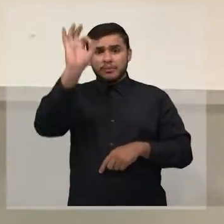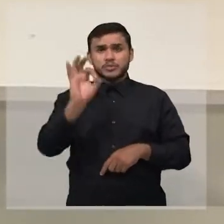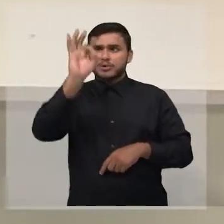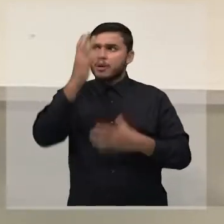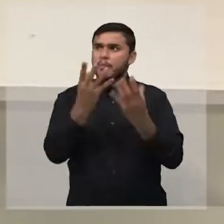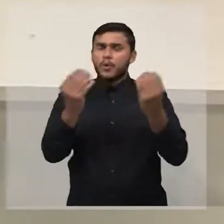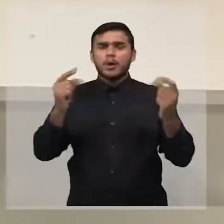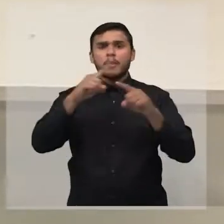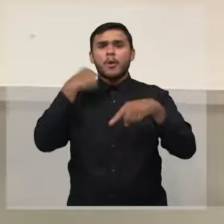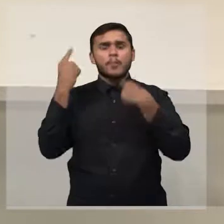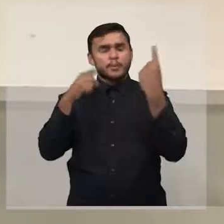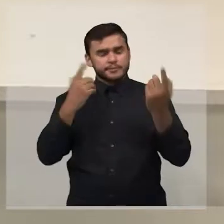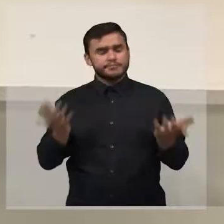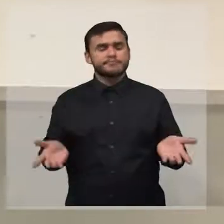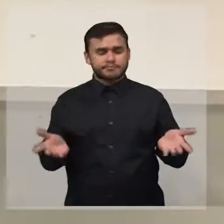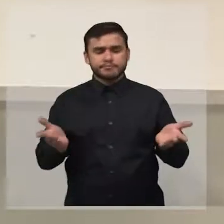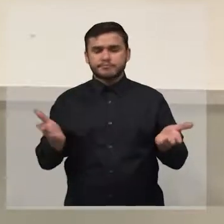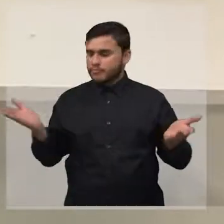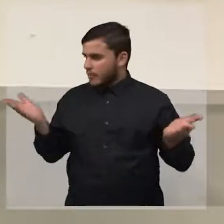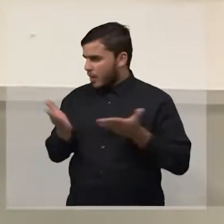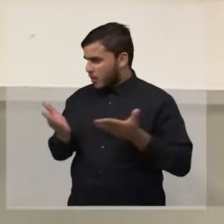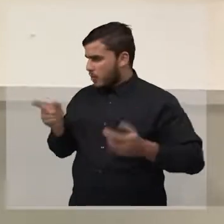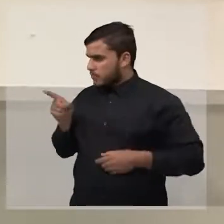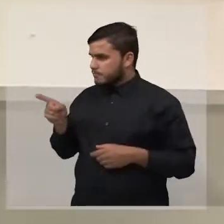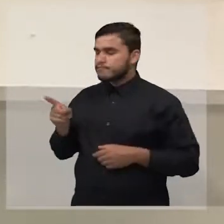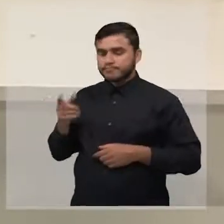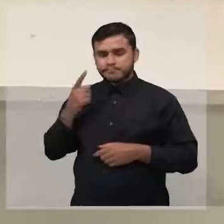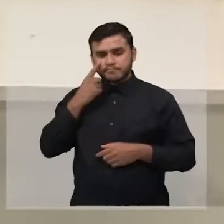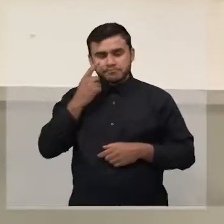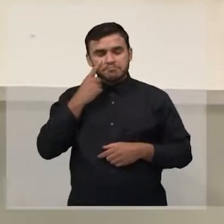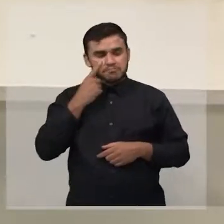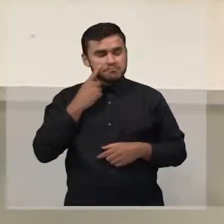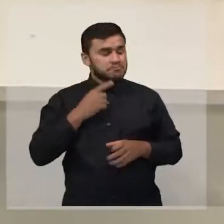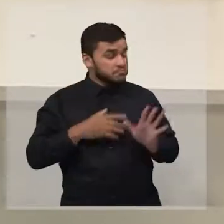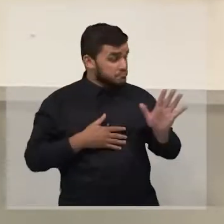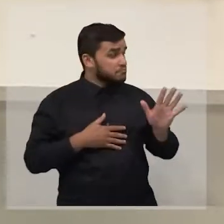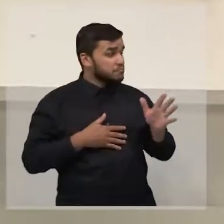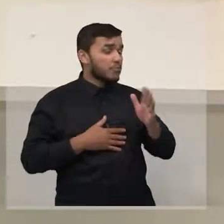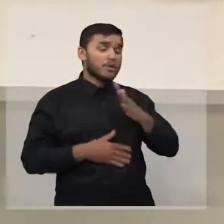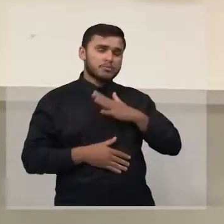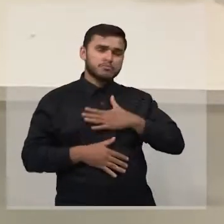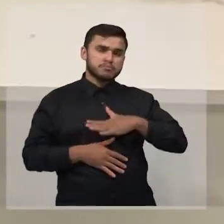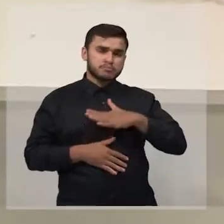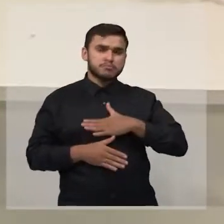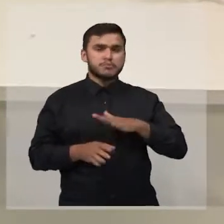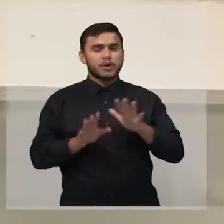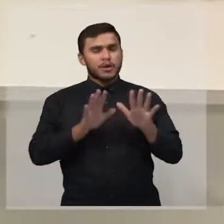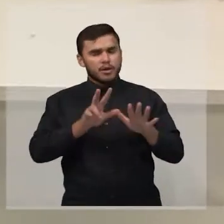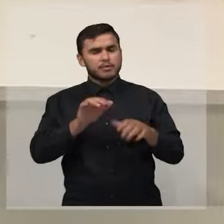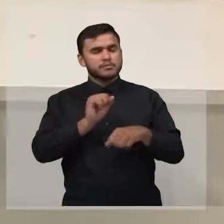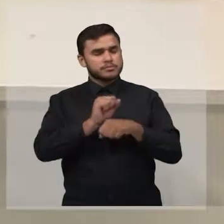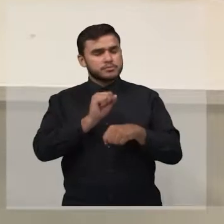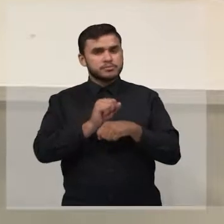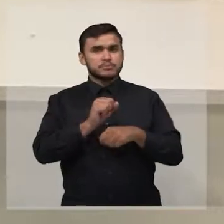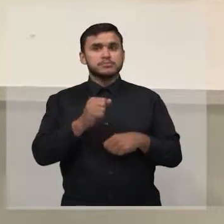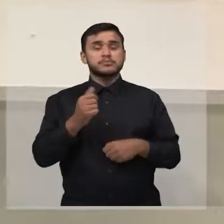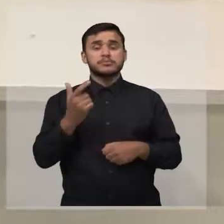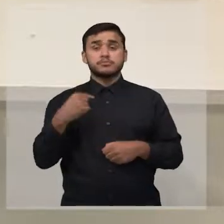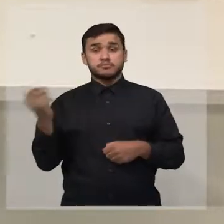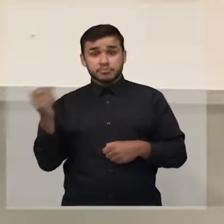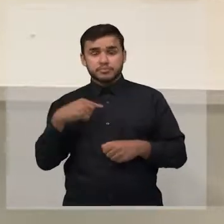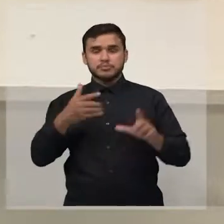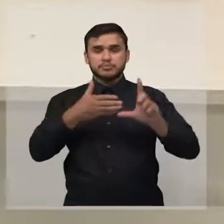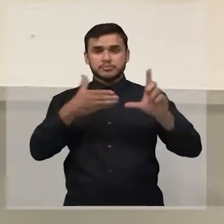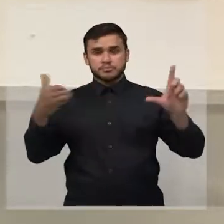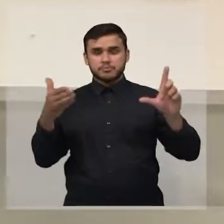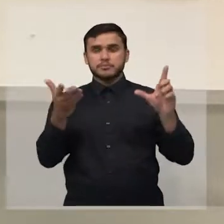de feminicídio. A gente vai para um rápido intervalo, vereador Ronivaldo Maia. Daqui a pouco nós vamos ter a participação do consultor político Luiz